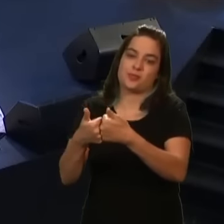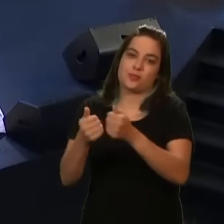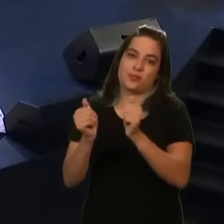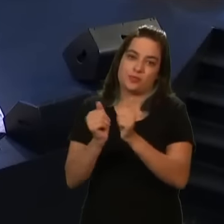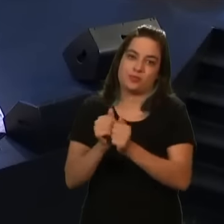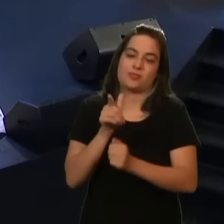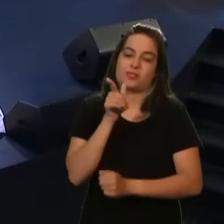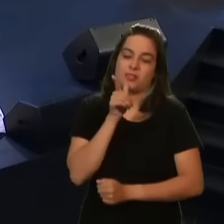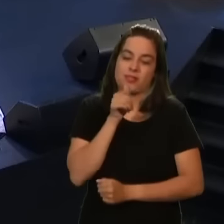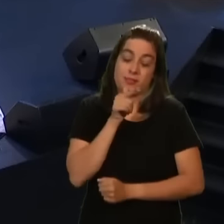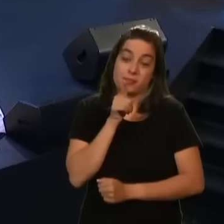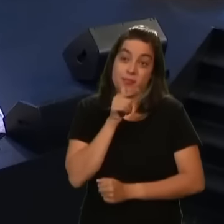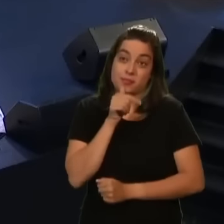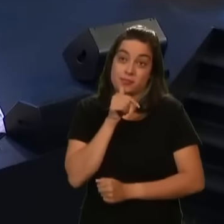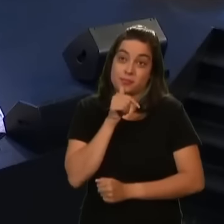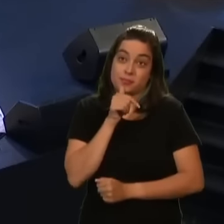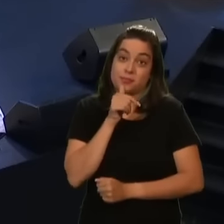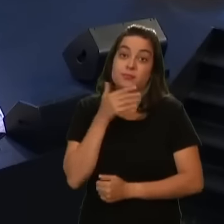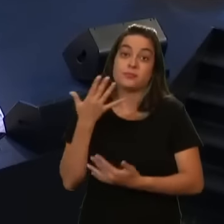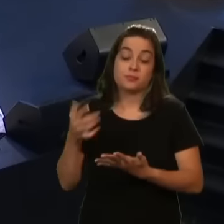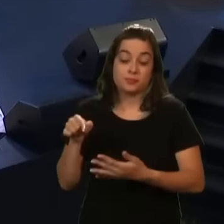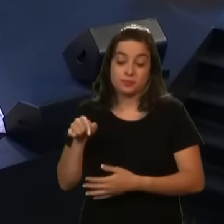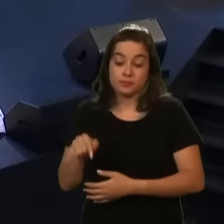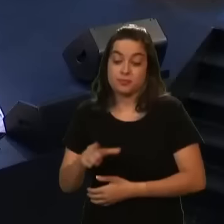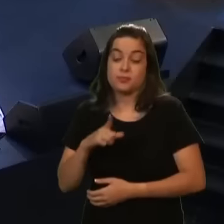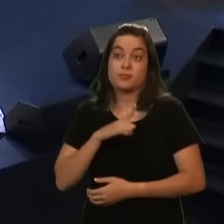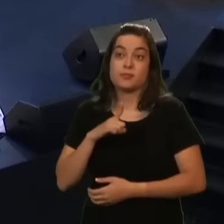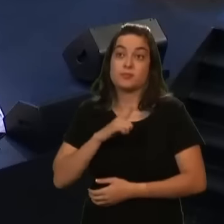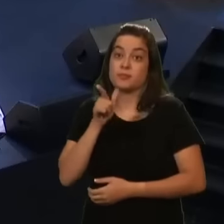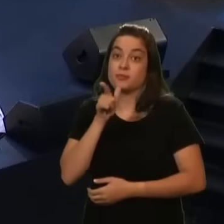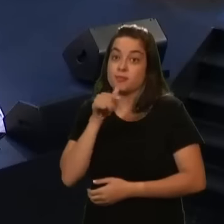águas, nas jazidas